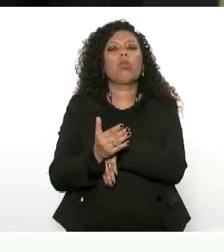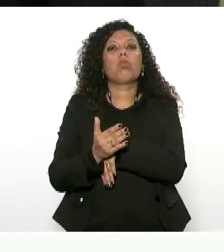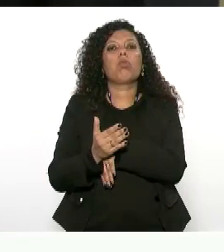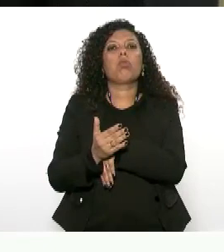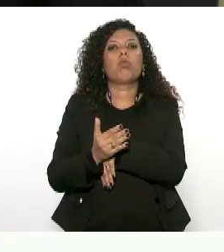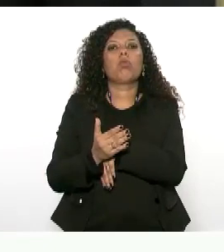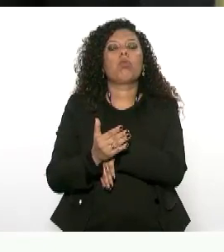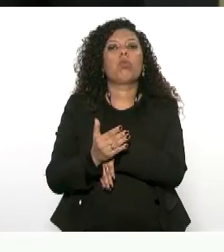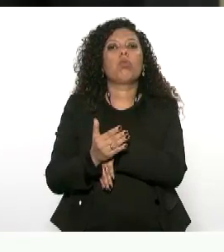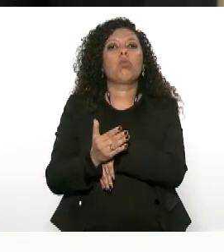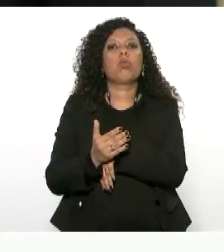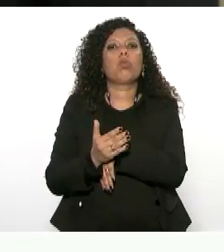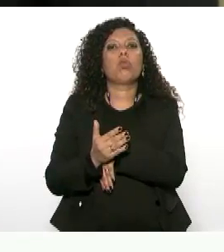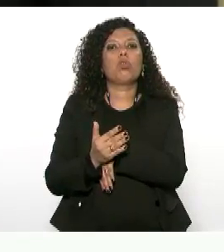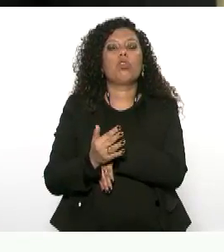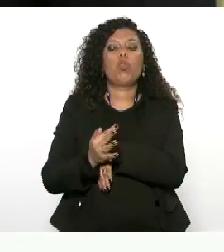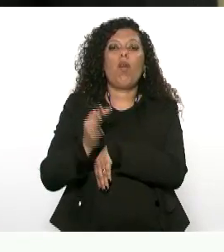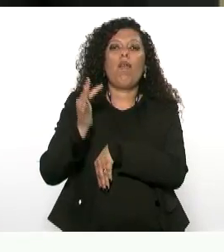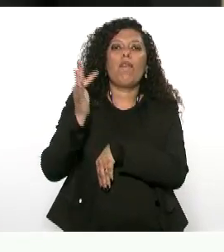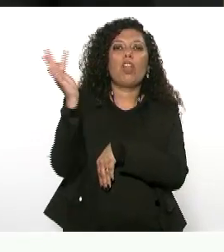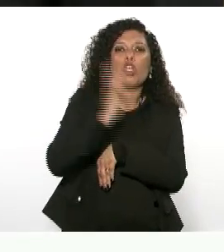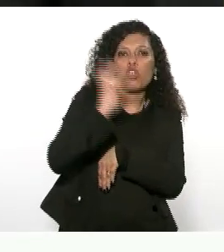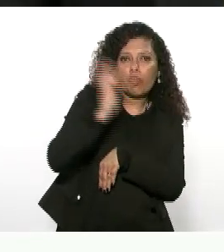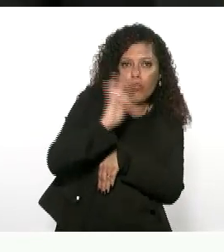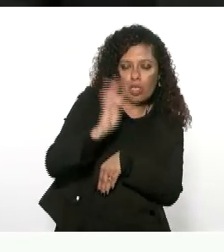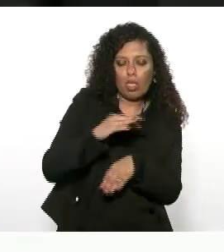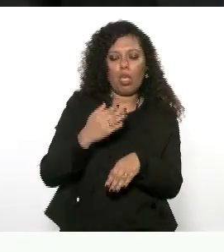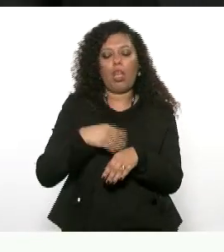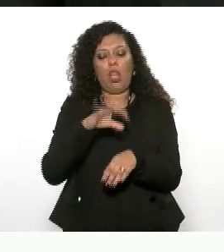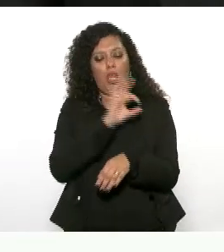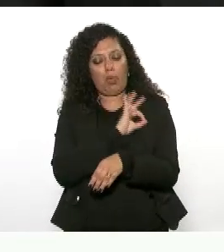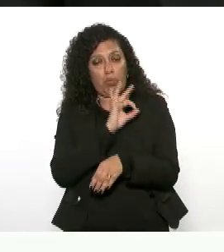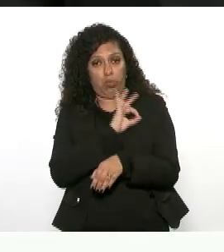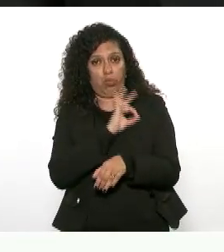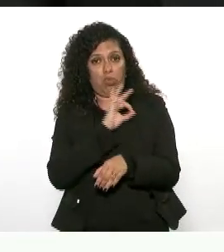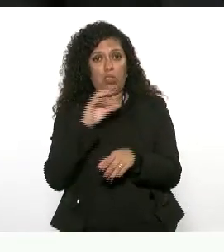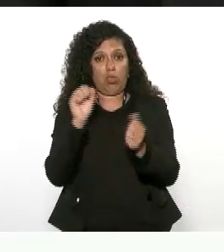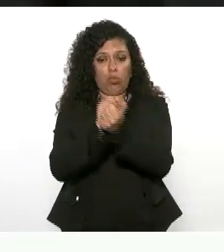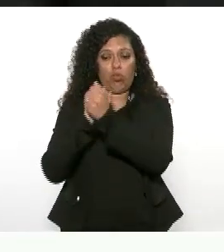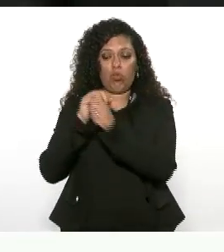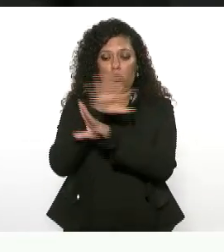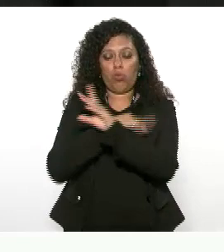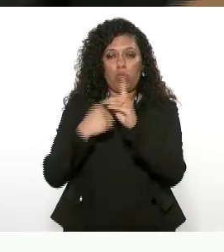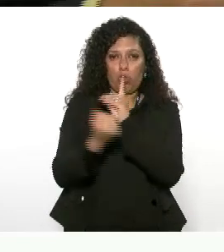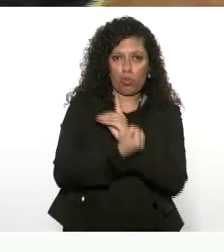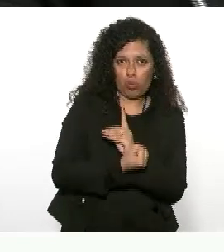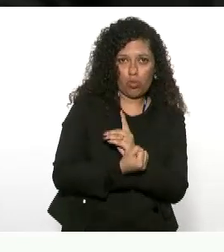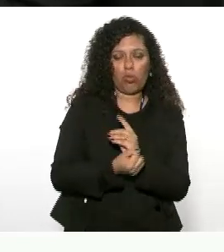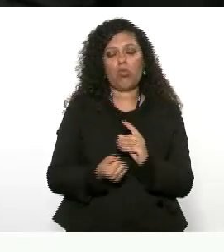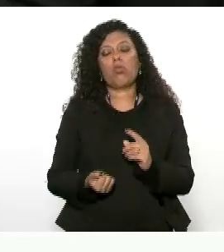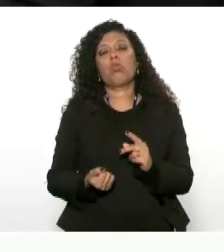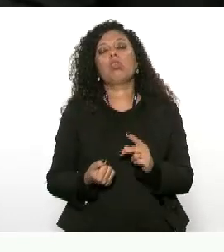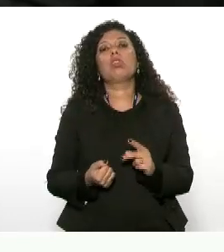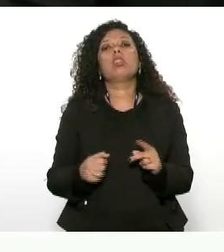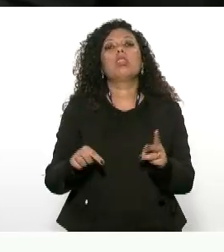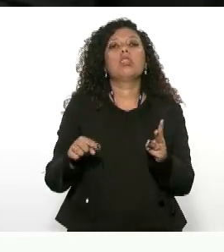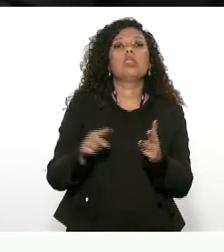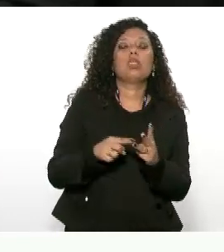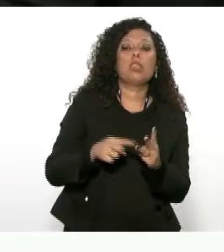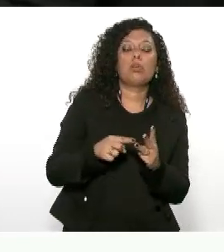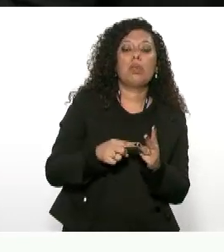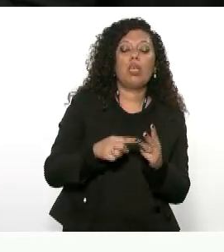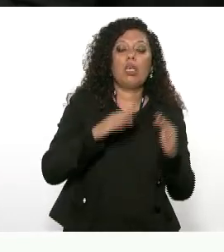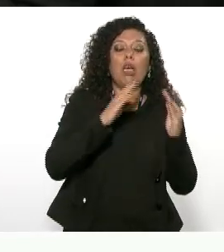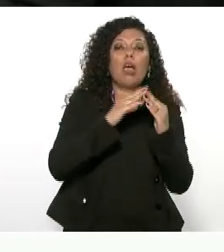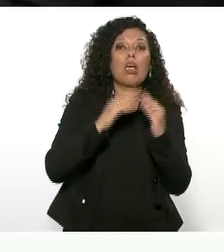do eixo filosofia de polícia comunitária, como estratégia de atuação da área de segurança pública. No que diz respeito à